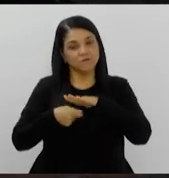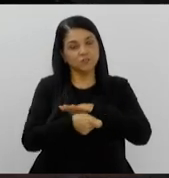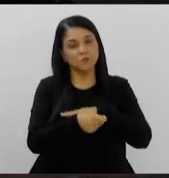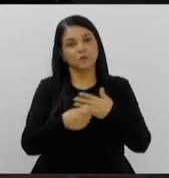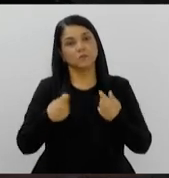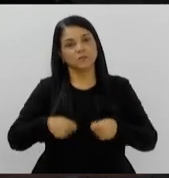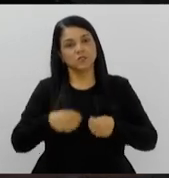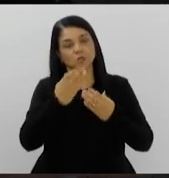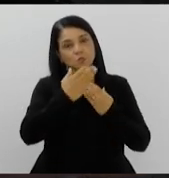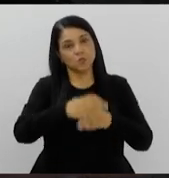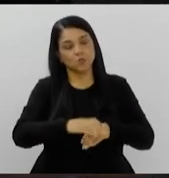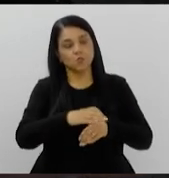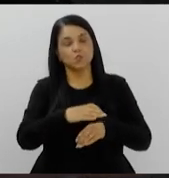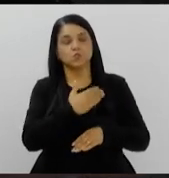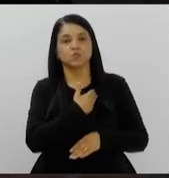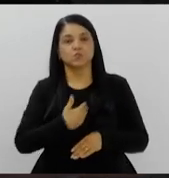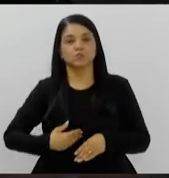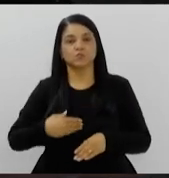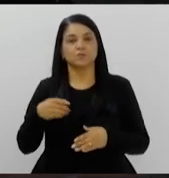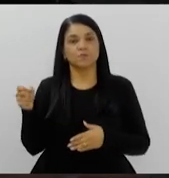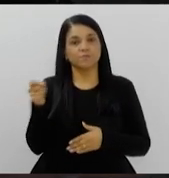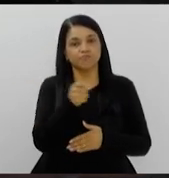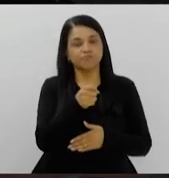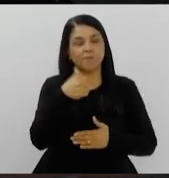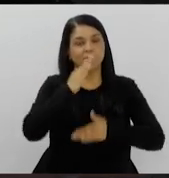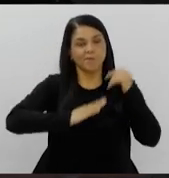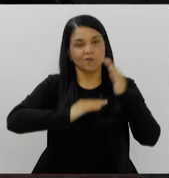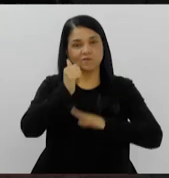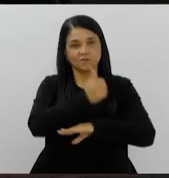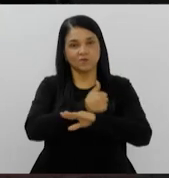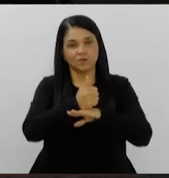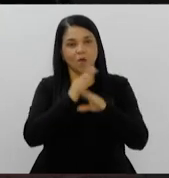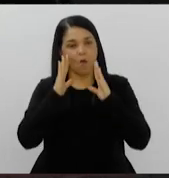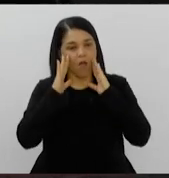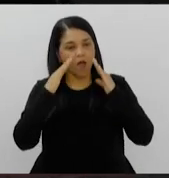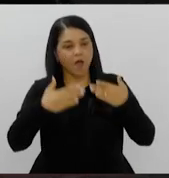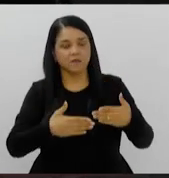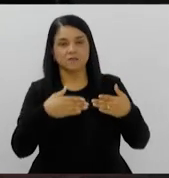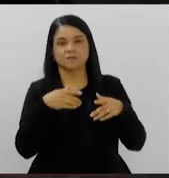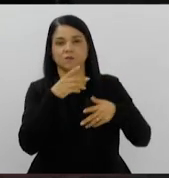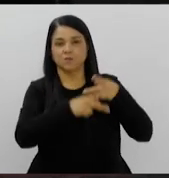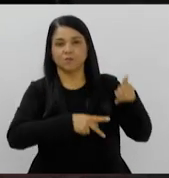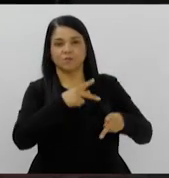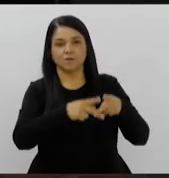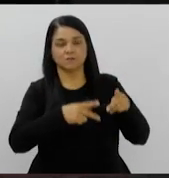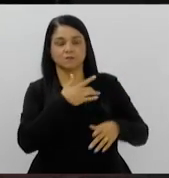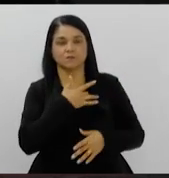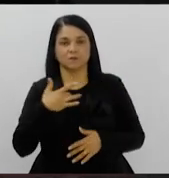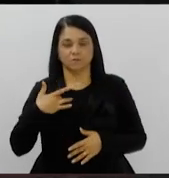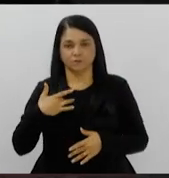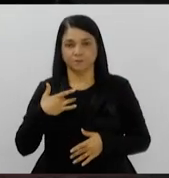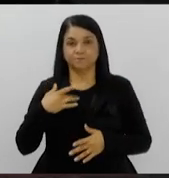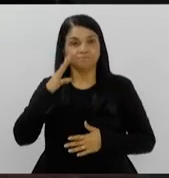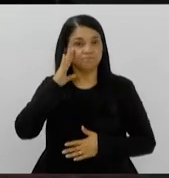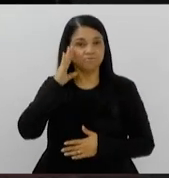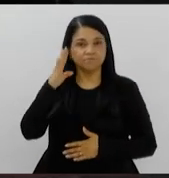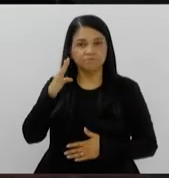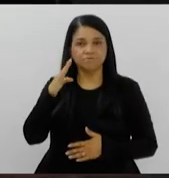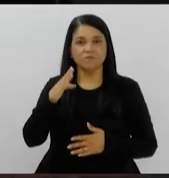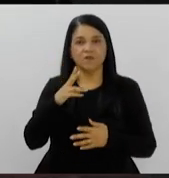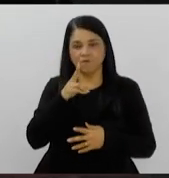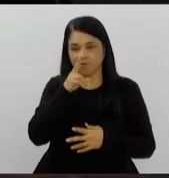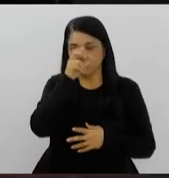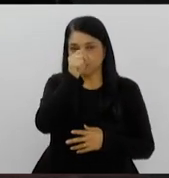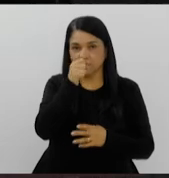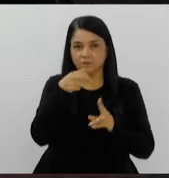se não tiver mais profissionais da saúde cuidando da atenção da população. E, principalmente, não vai ter fortalecimento